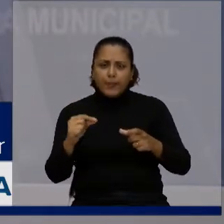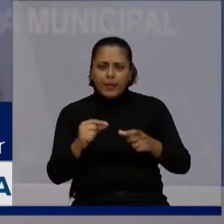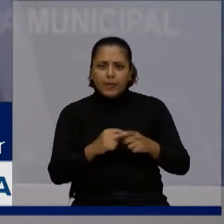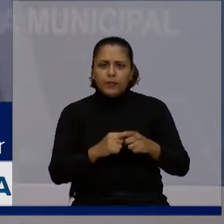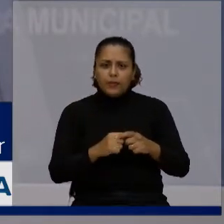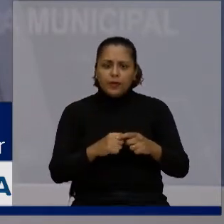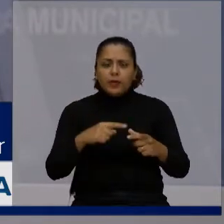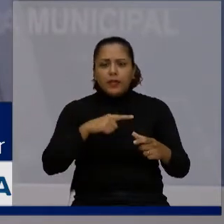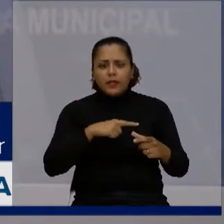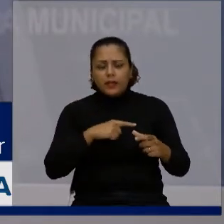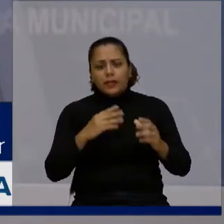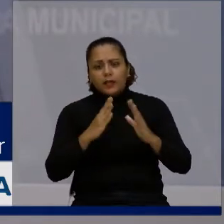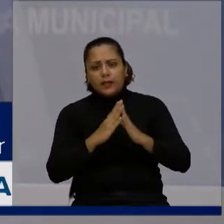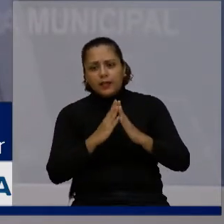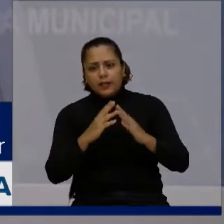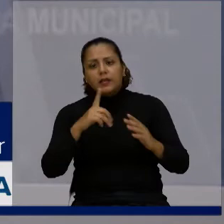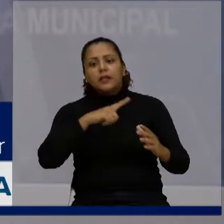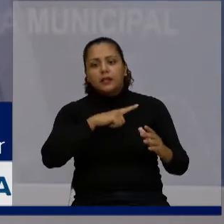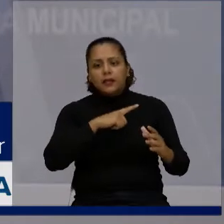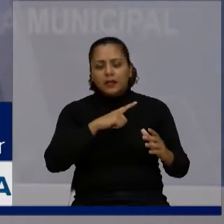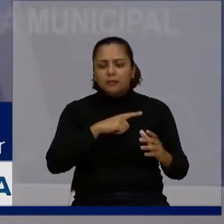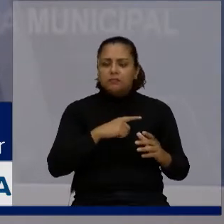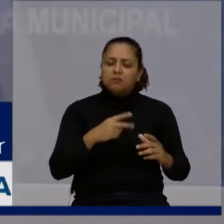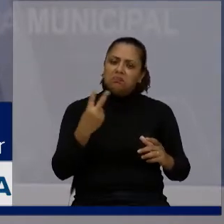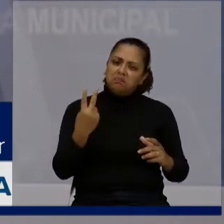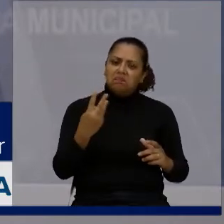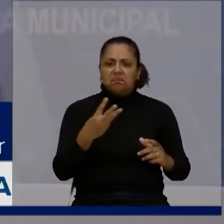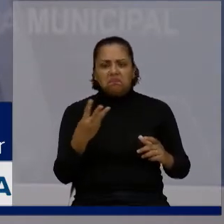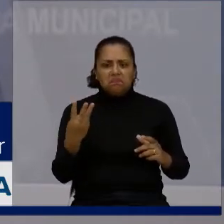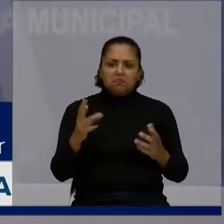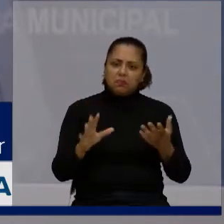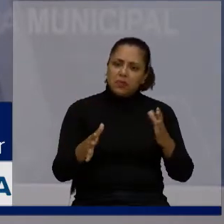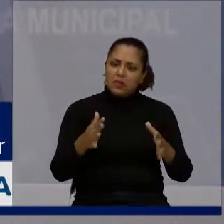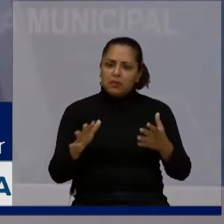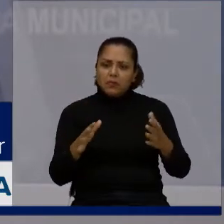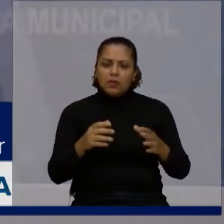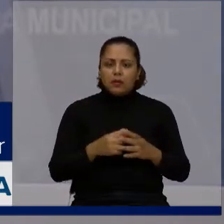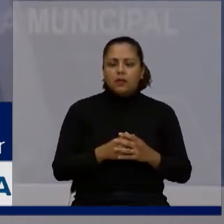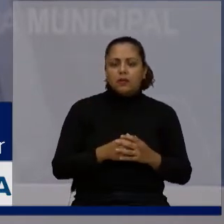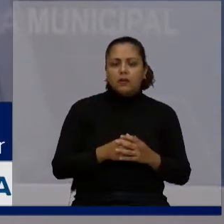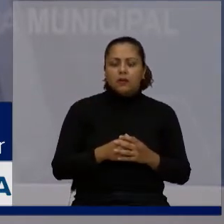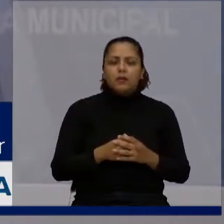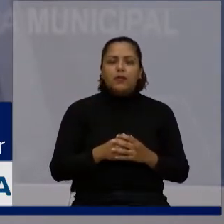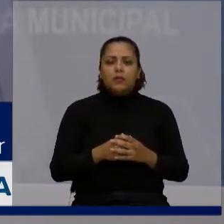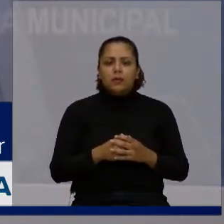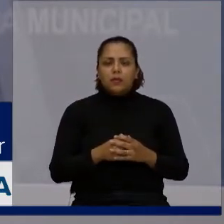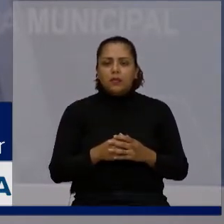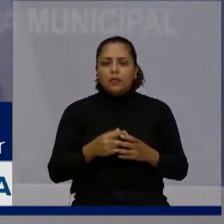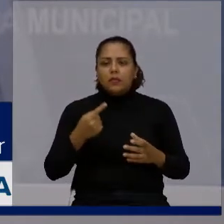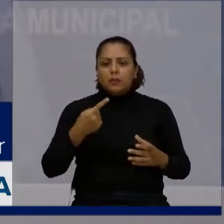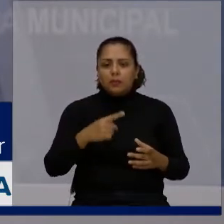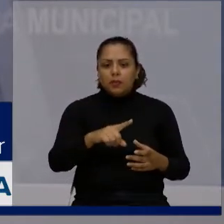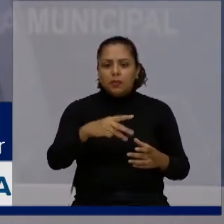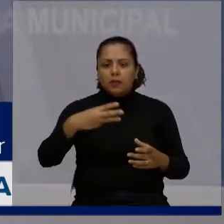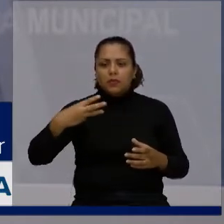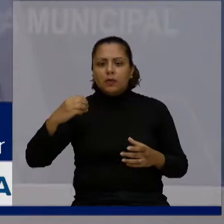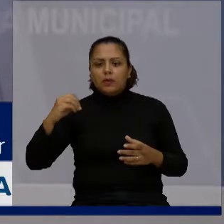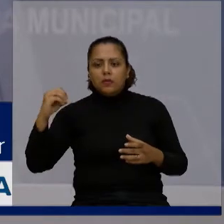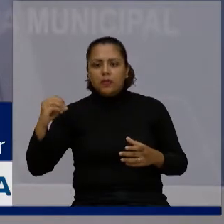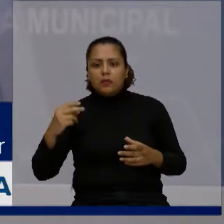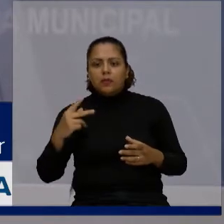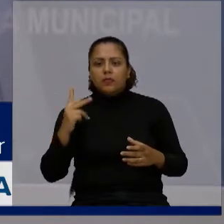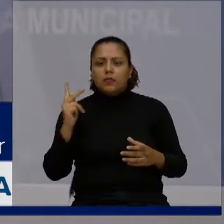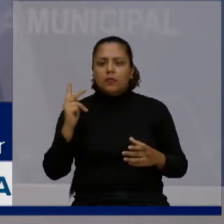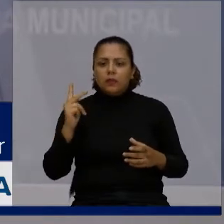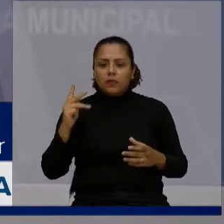tem casa que tem 2, 3 medidores. Mas a média, então, nesses 1.300 quilômetros de rede que nós temos, a